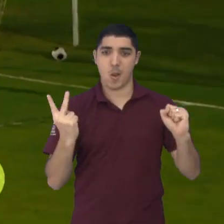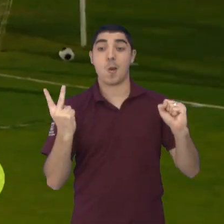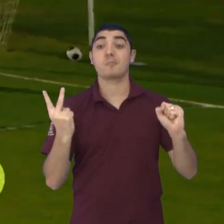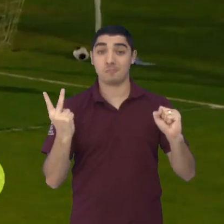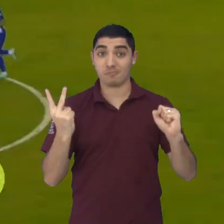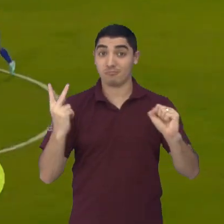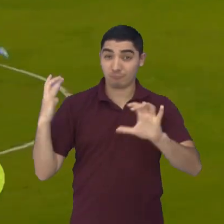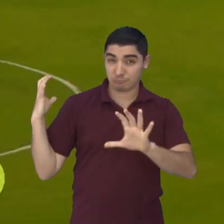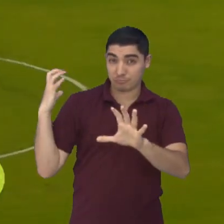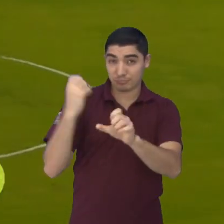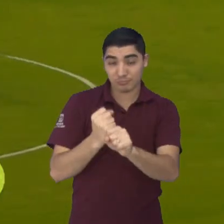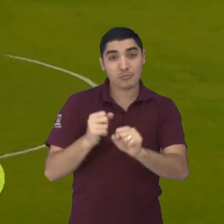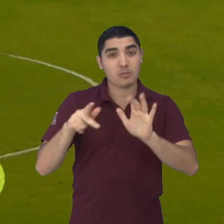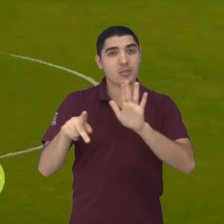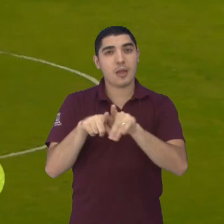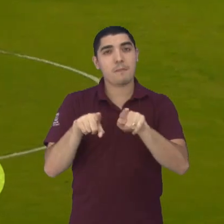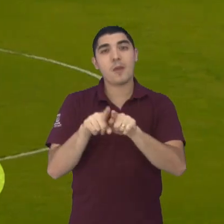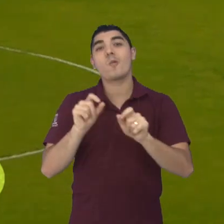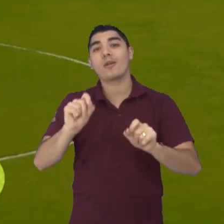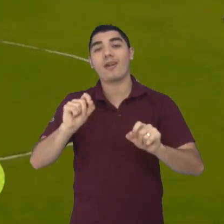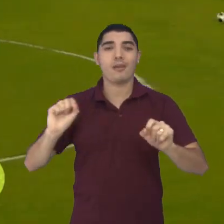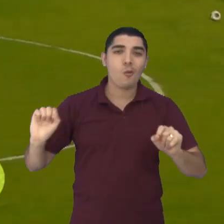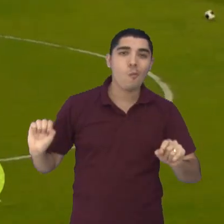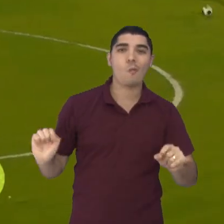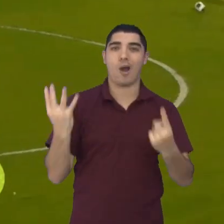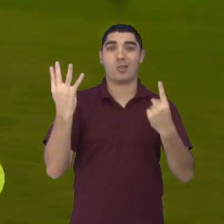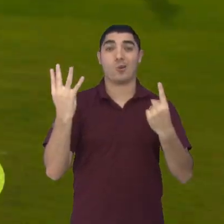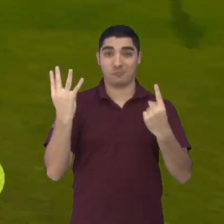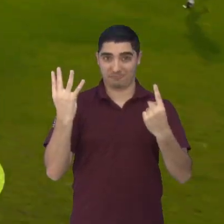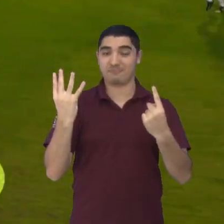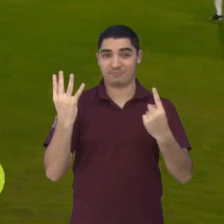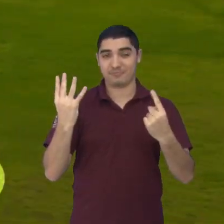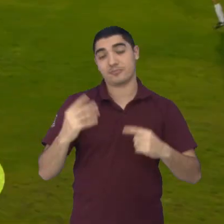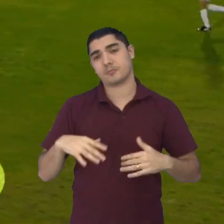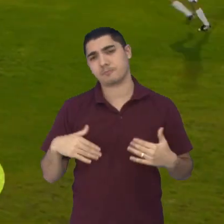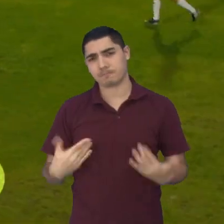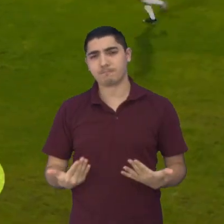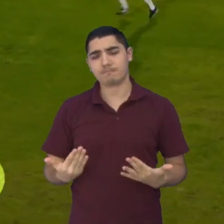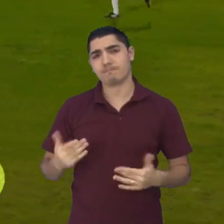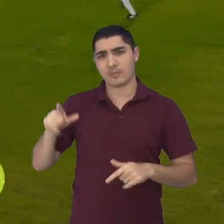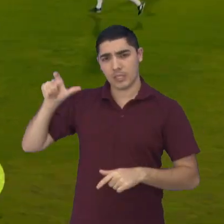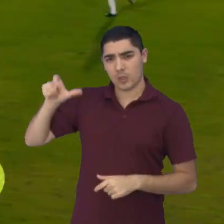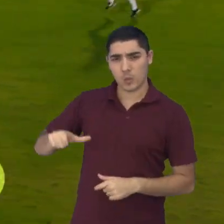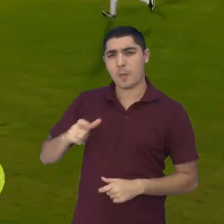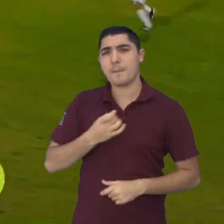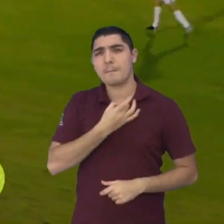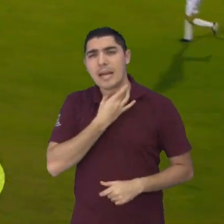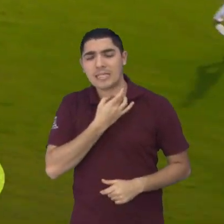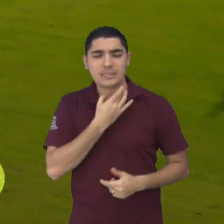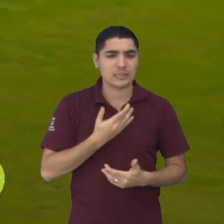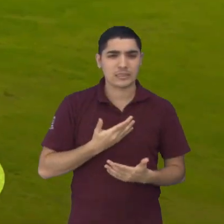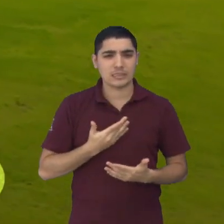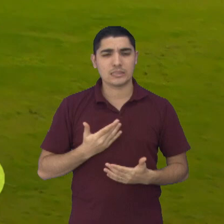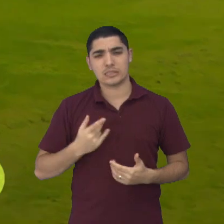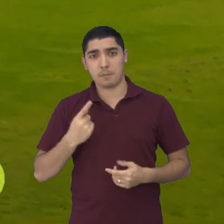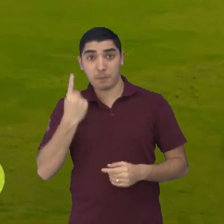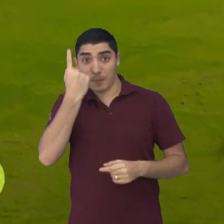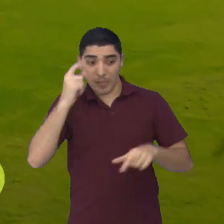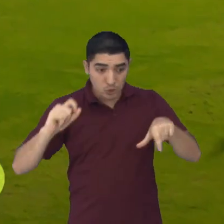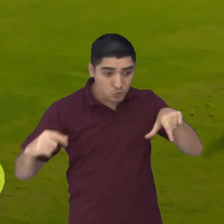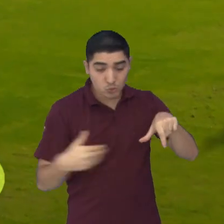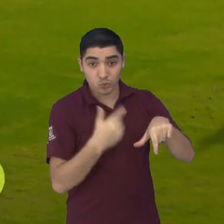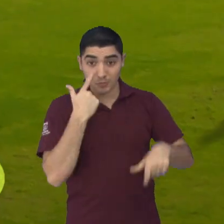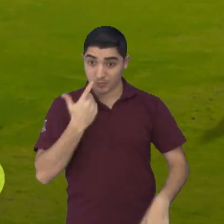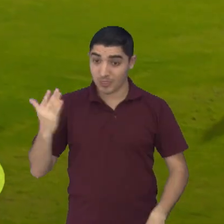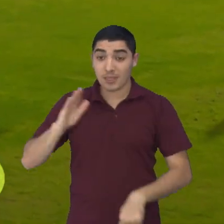vantagem na partida e no placar agregado contra o Marília. Atordoado, o Marília deu o primeiro chute no gol aos